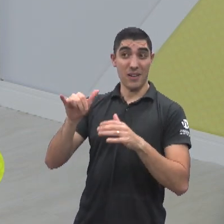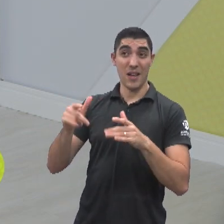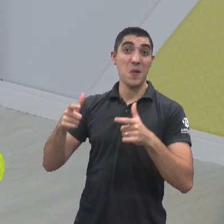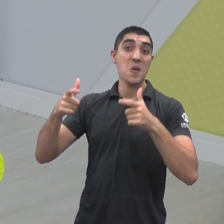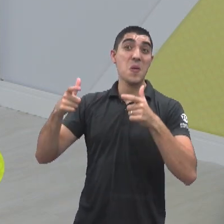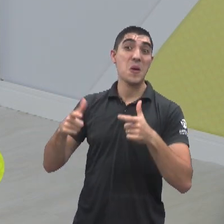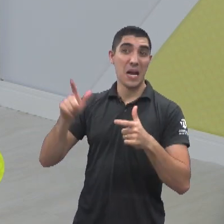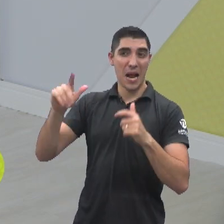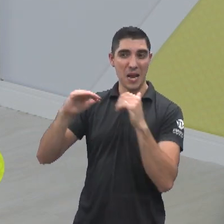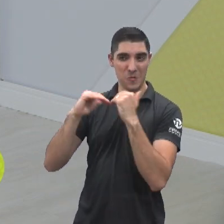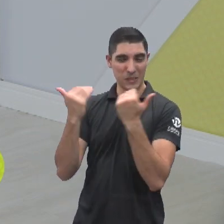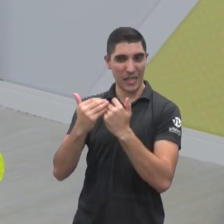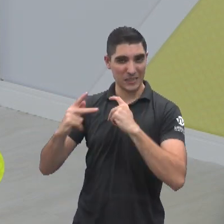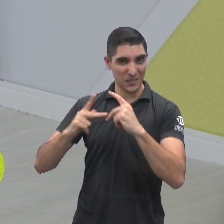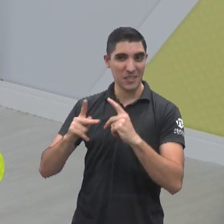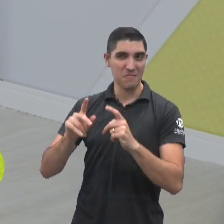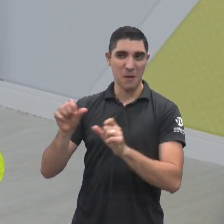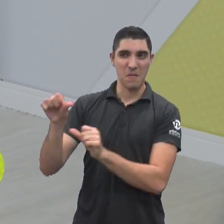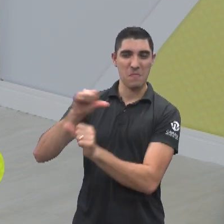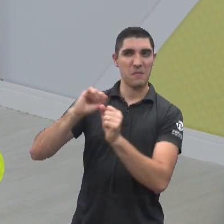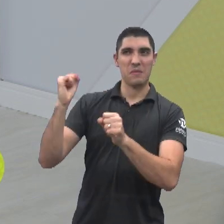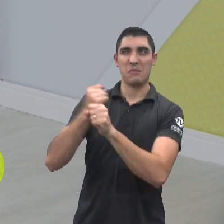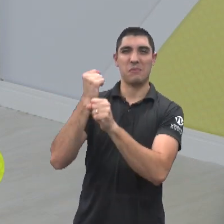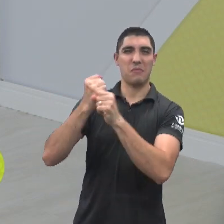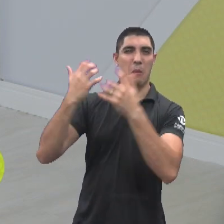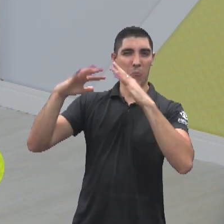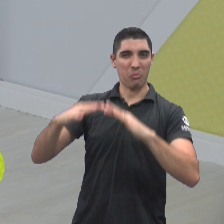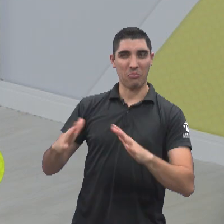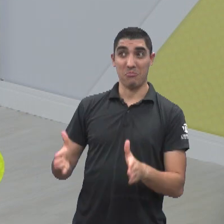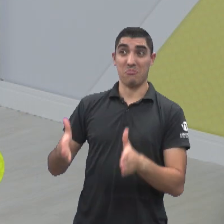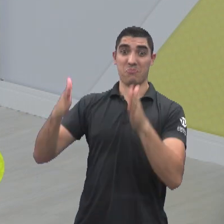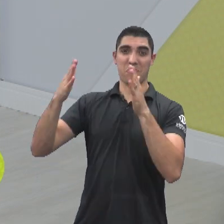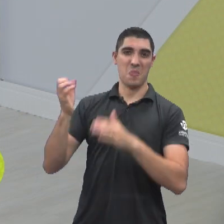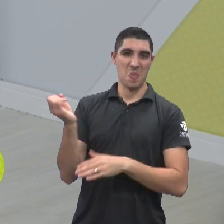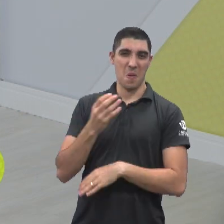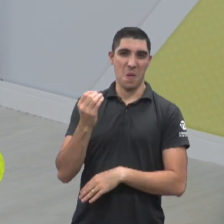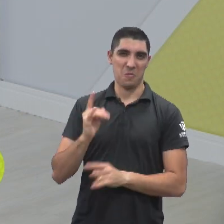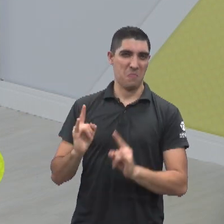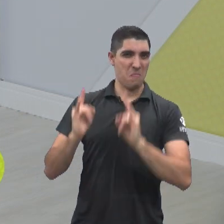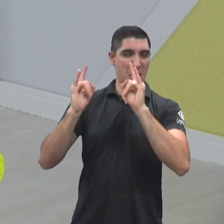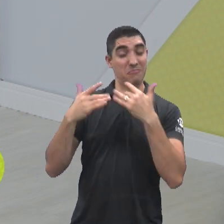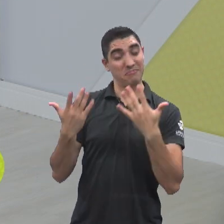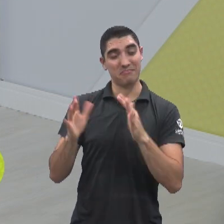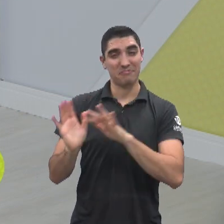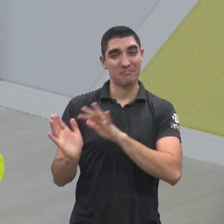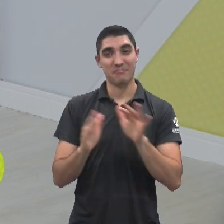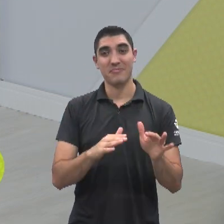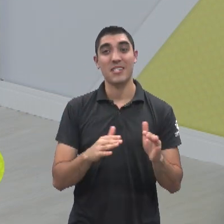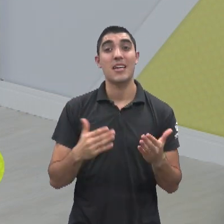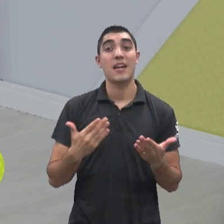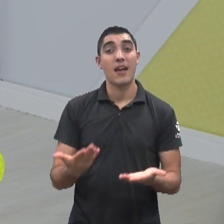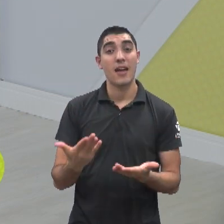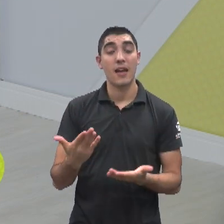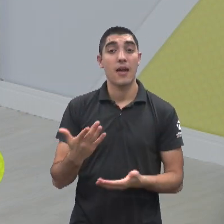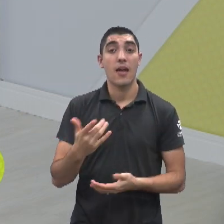Tênis Clube. Que beleza. Mas aí, sucesso para a rapaziada do São José Futsal. É uma incógnita, né?